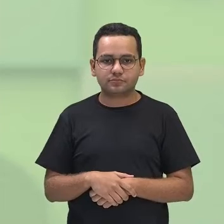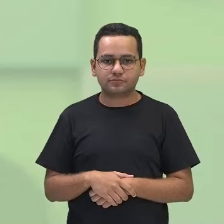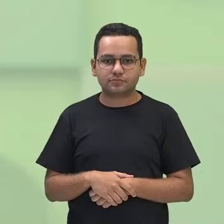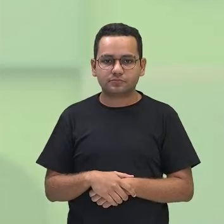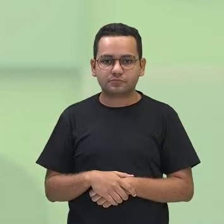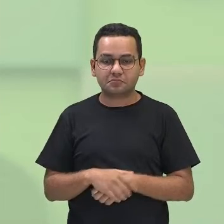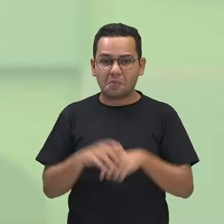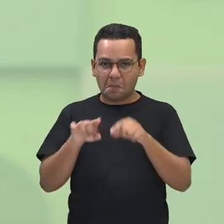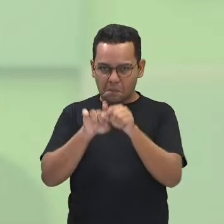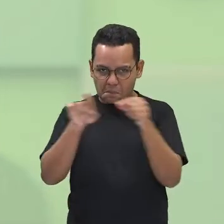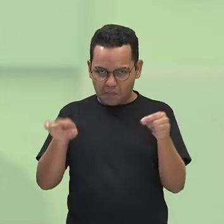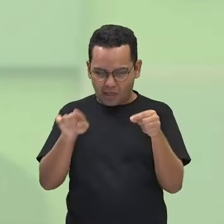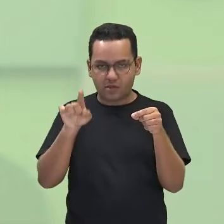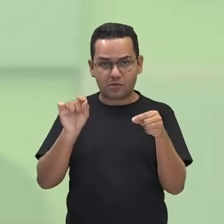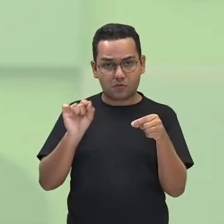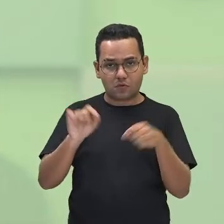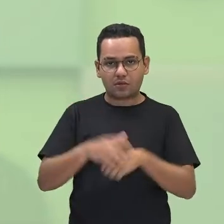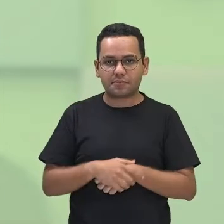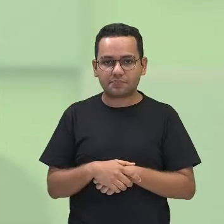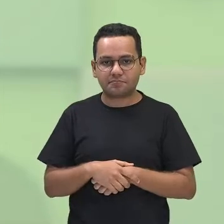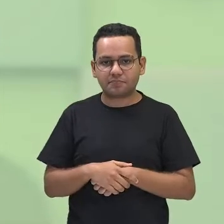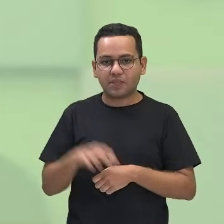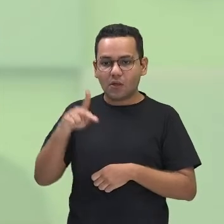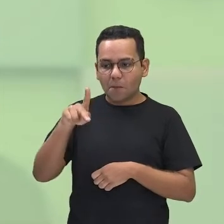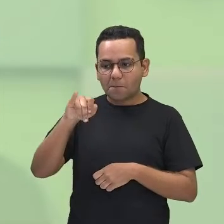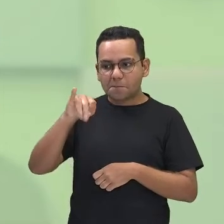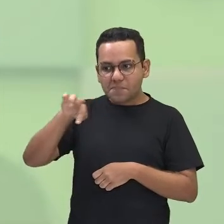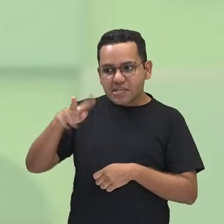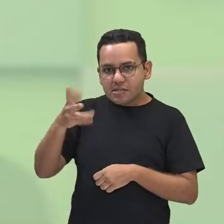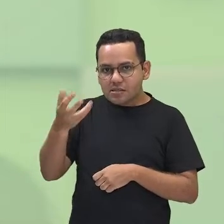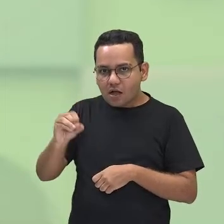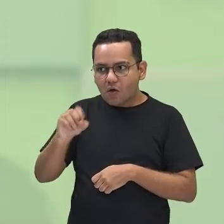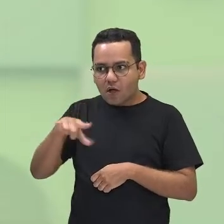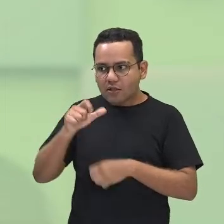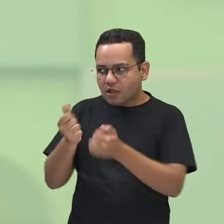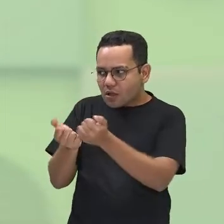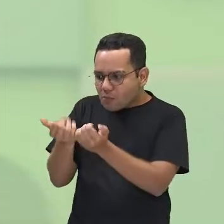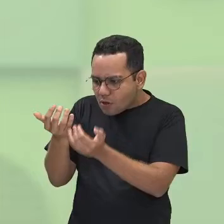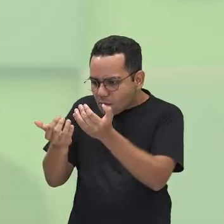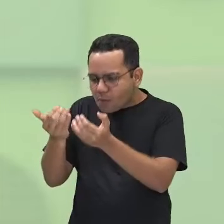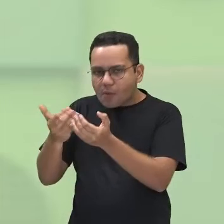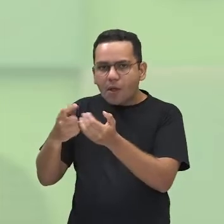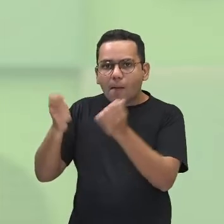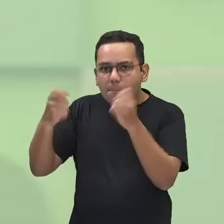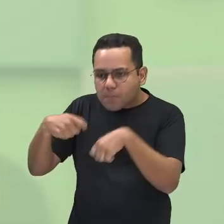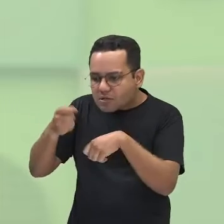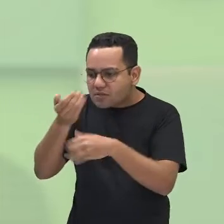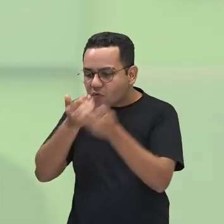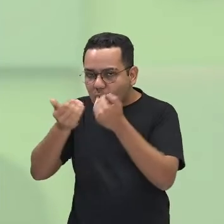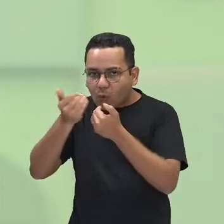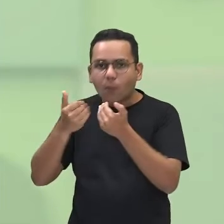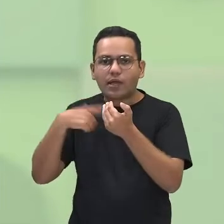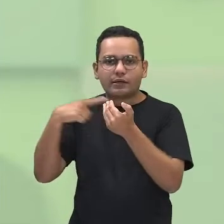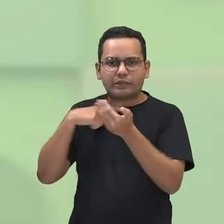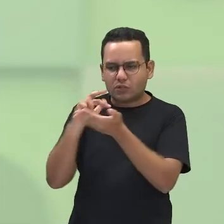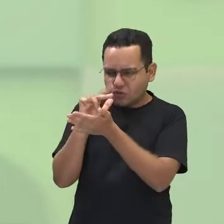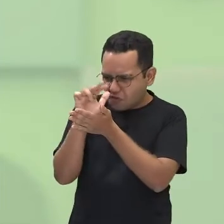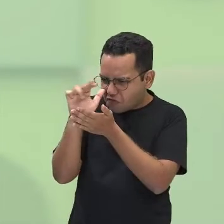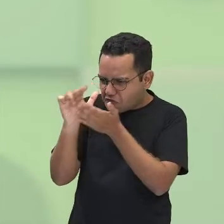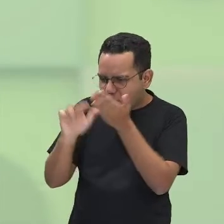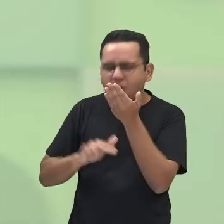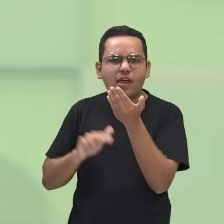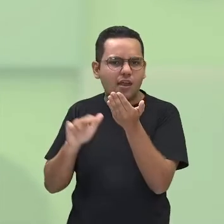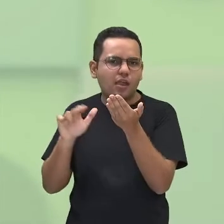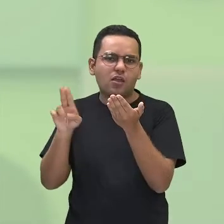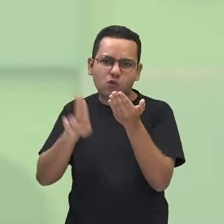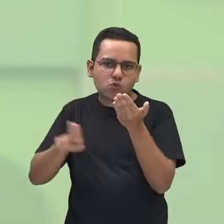cozido, serve de alimentação e também ele é utilizado em vários preparos assim, culinários, né,